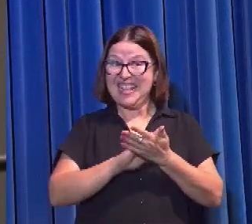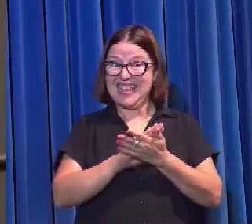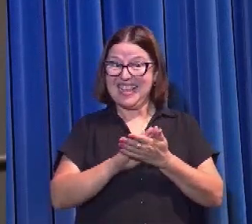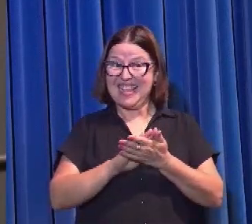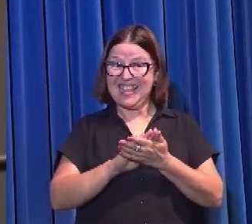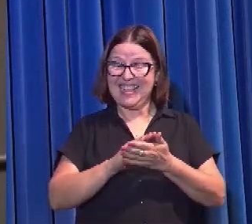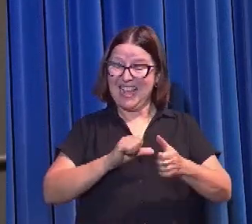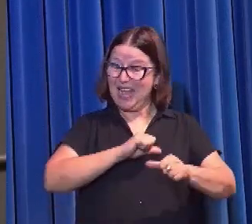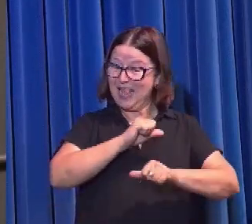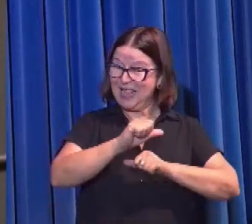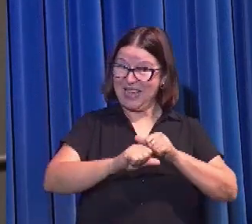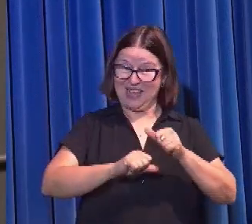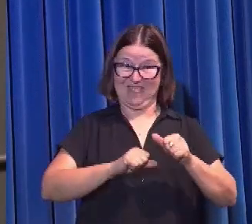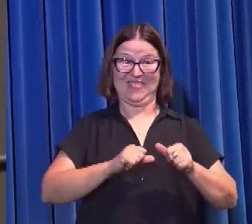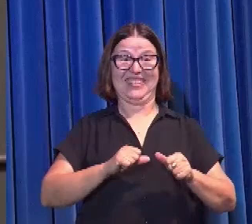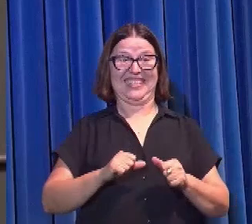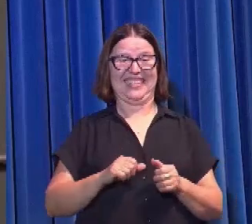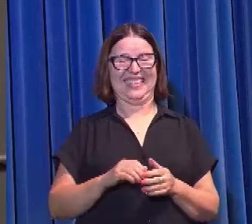situação.